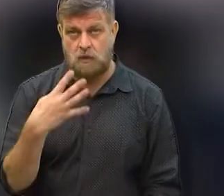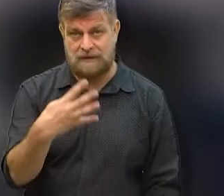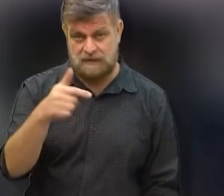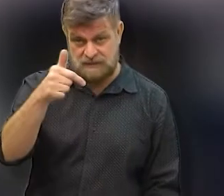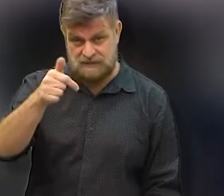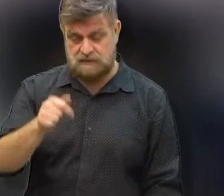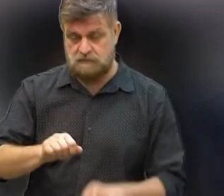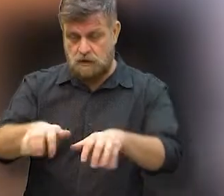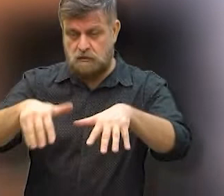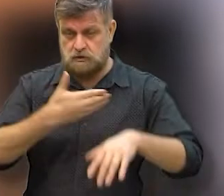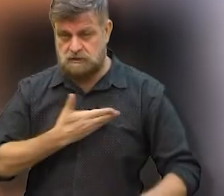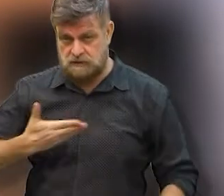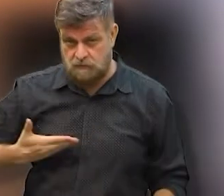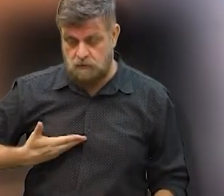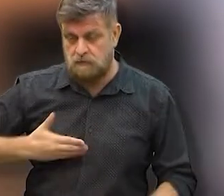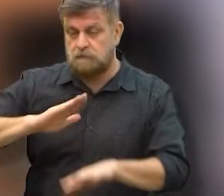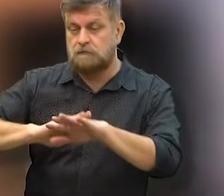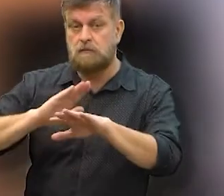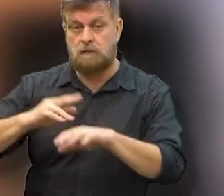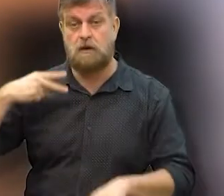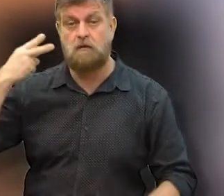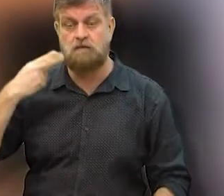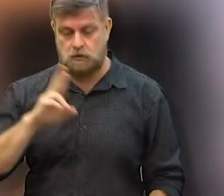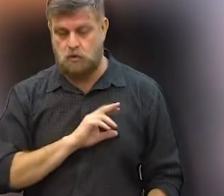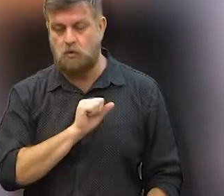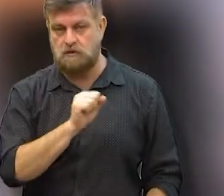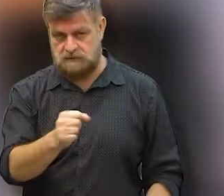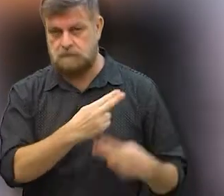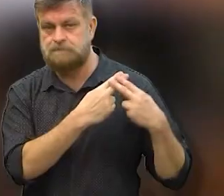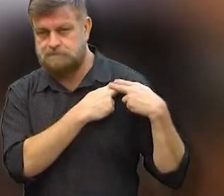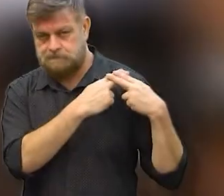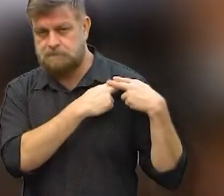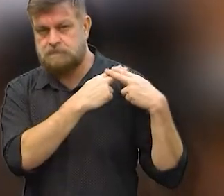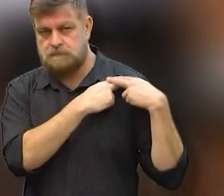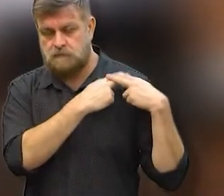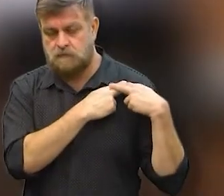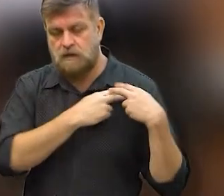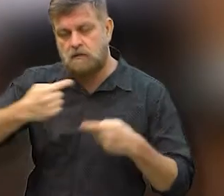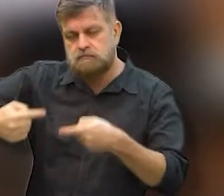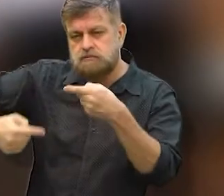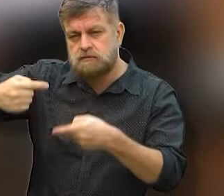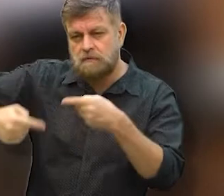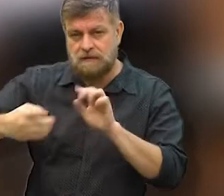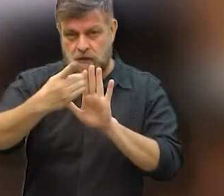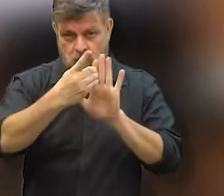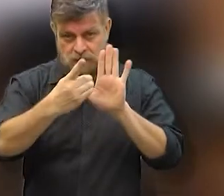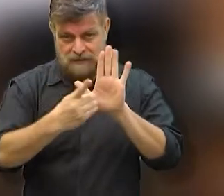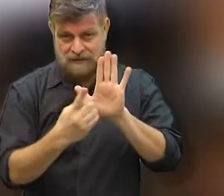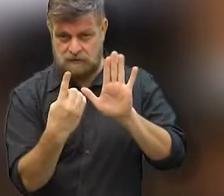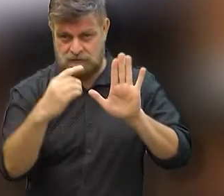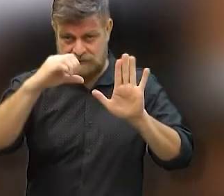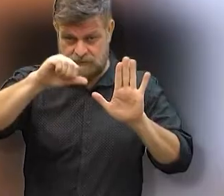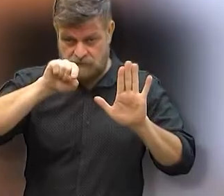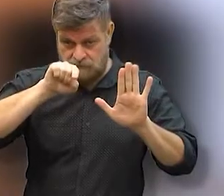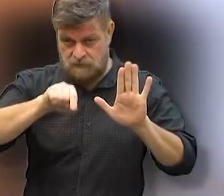A 47ª audiência pública do ano foi presidida pelo vereador Luiz Rossini. A audiência pública debateu a revisão do decreto